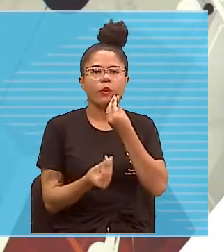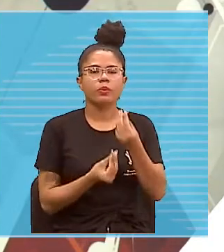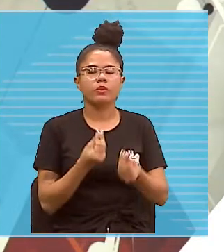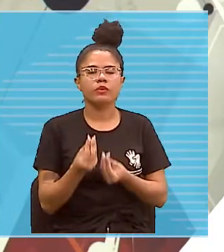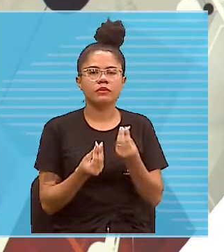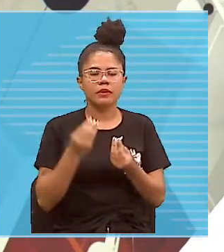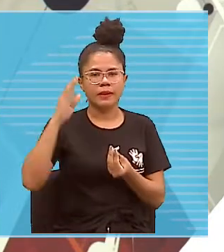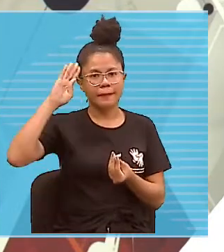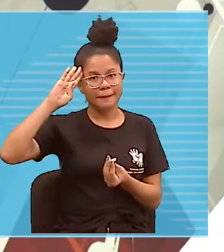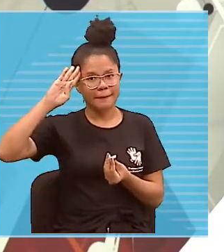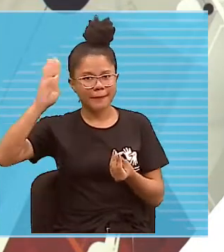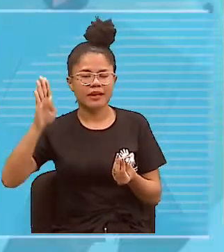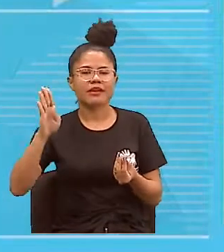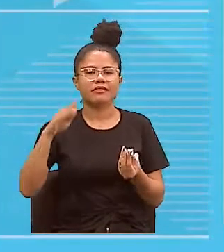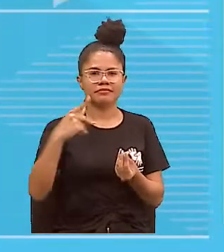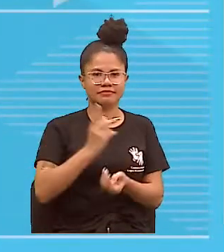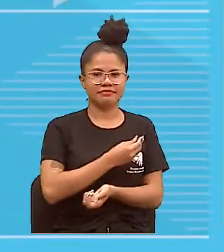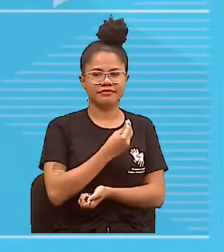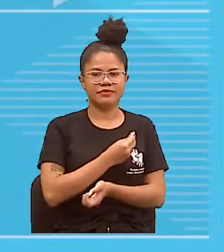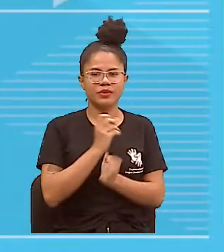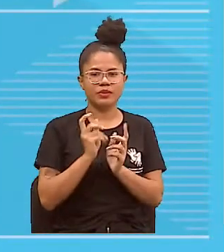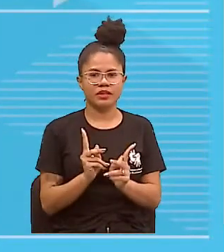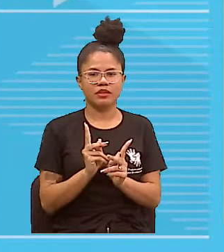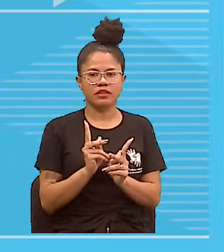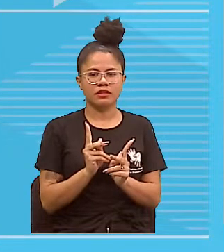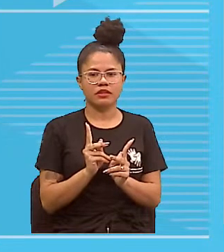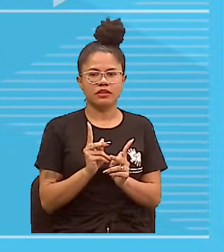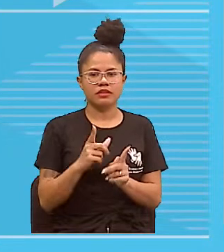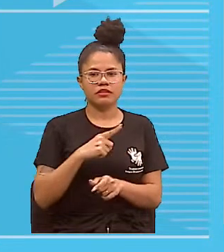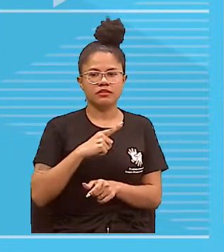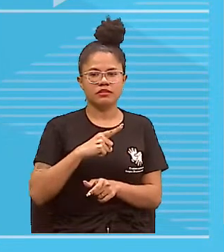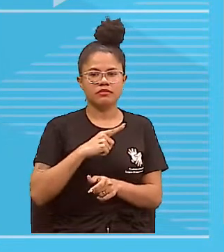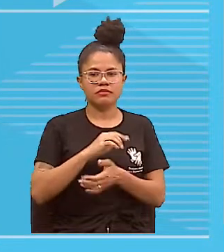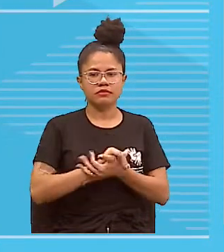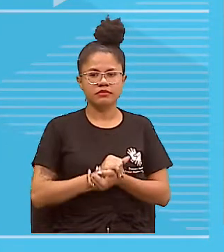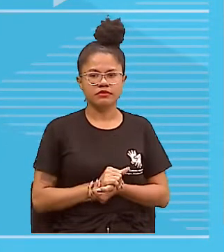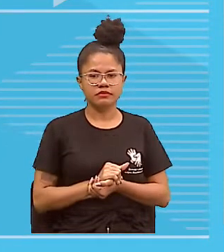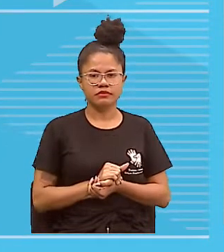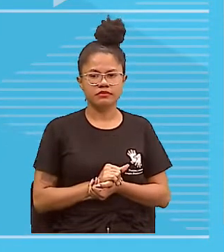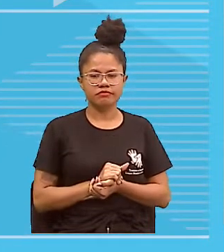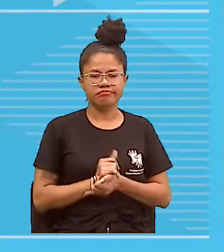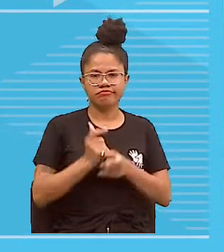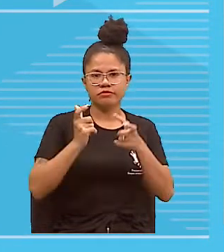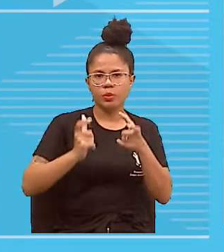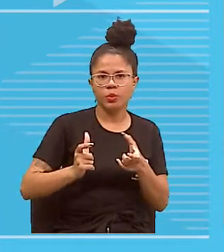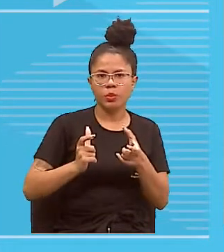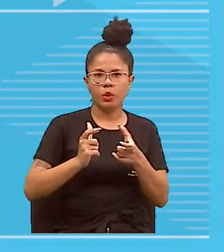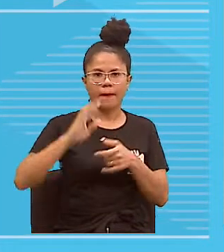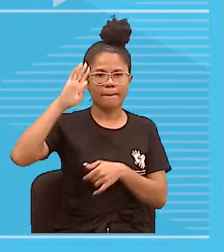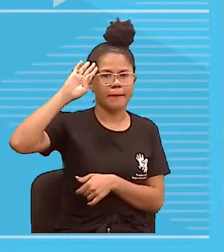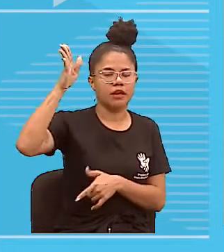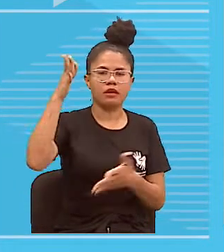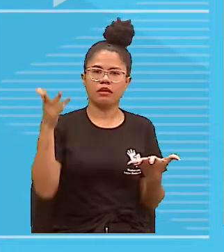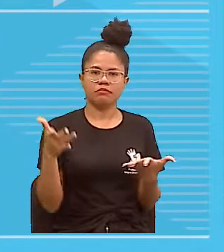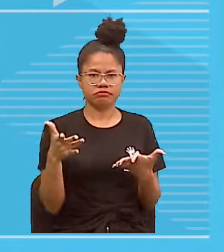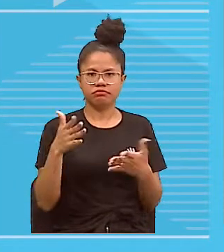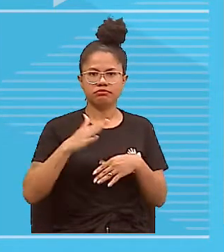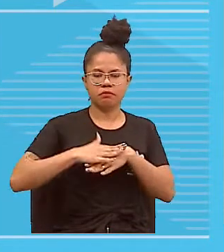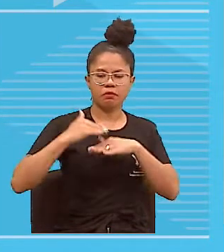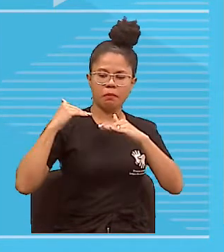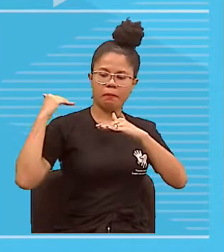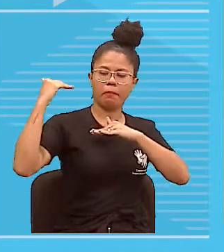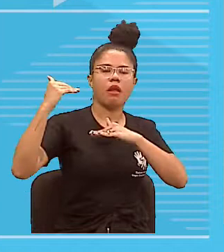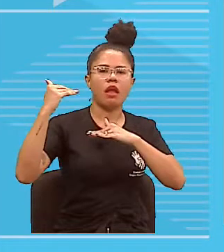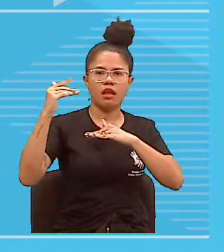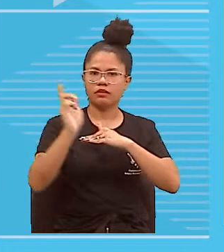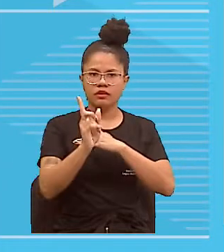central da sua vida. Não é sobre ter uma posição de destaque ou se sobressair aos demais, mas